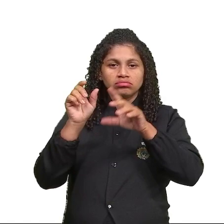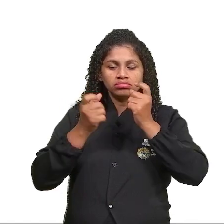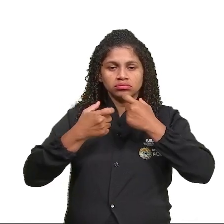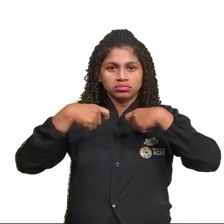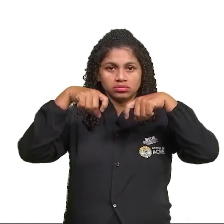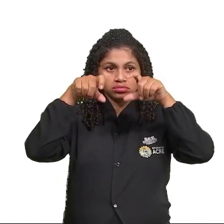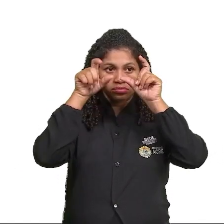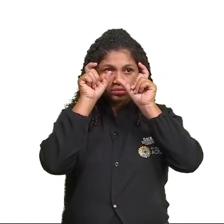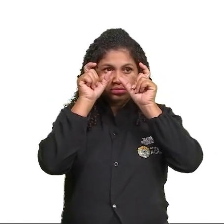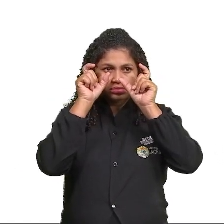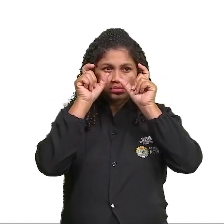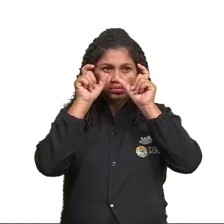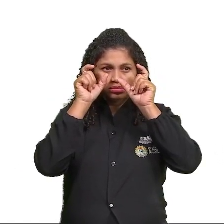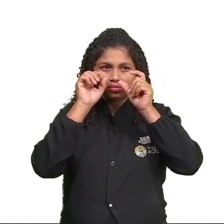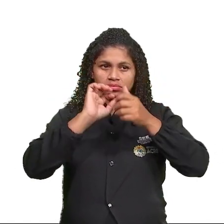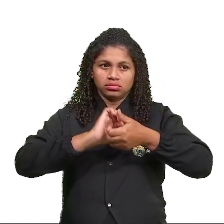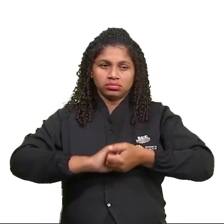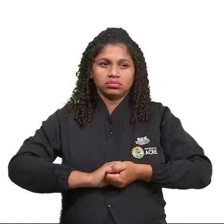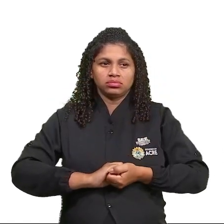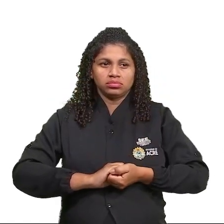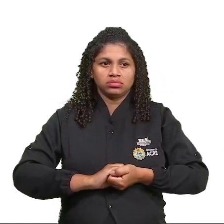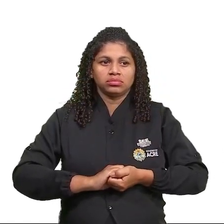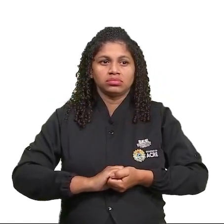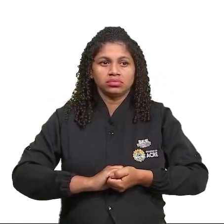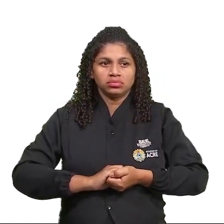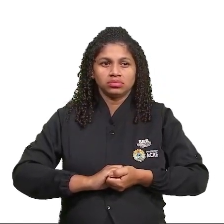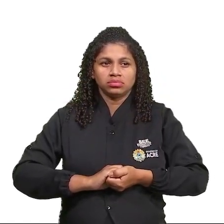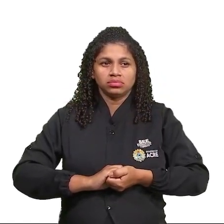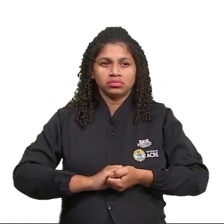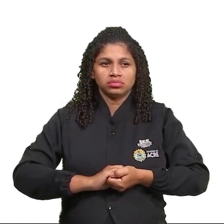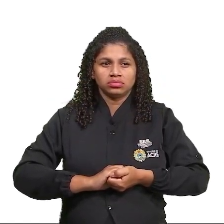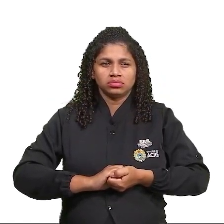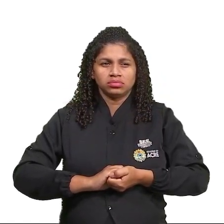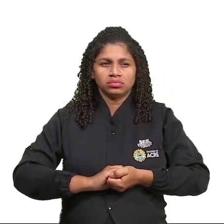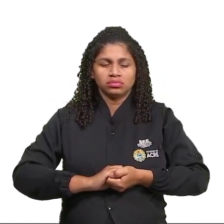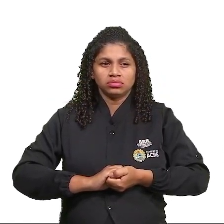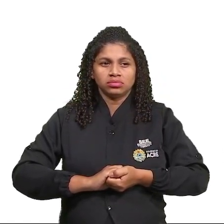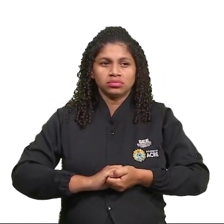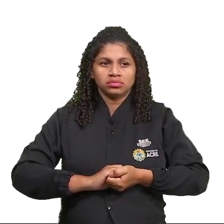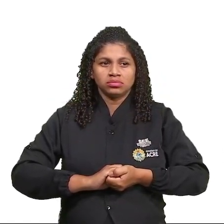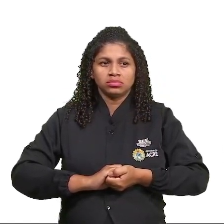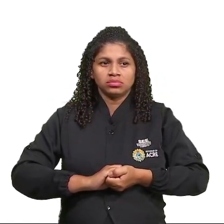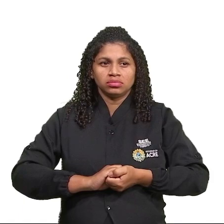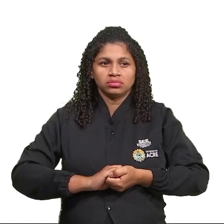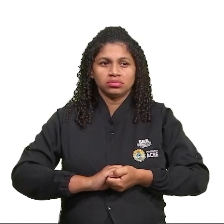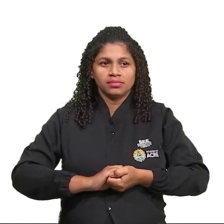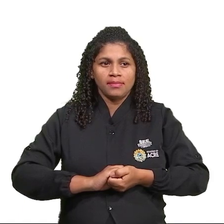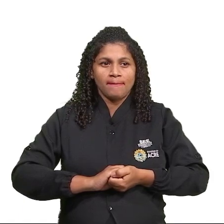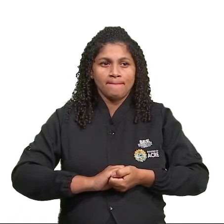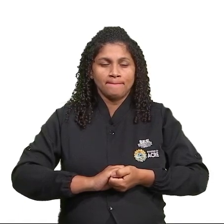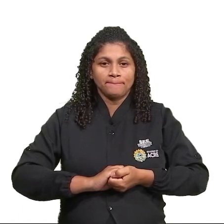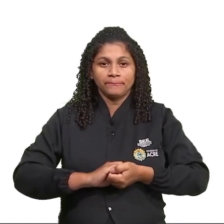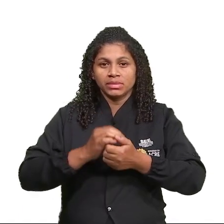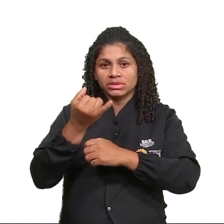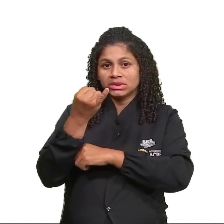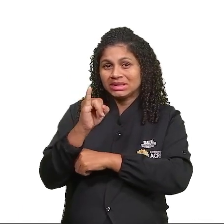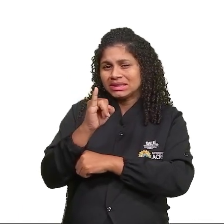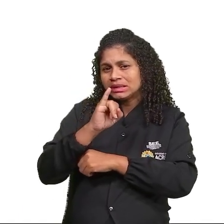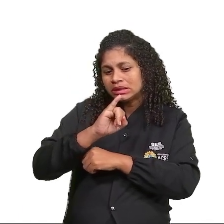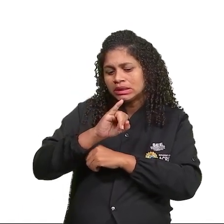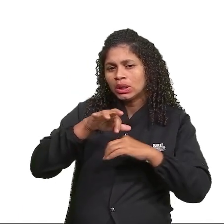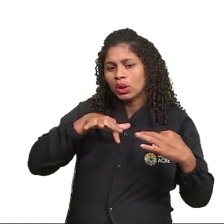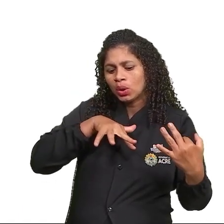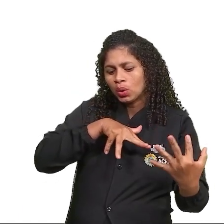o mundo. Ótica, olho vivo, agradece a preferência. Olha que engraçado, né, pessoal? Ele fala assim, se o mundo não vai